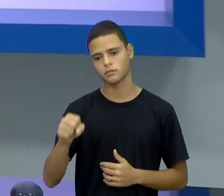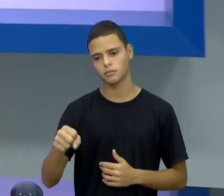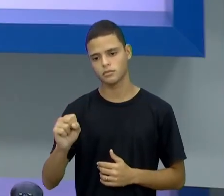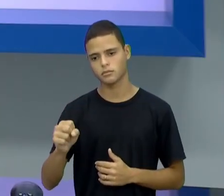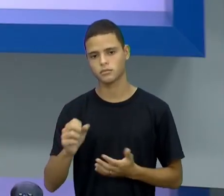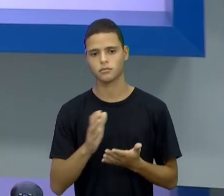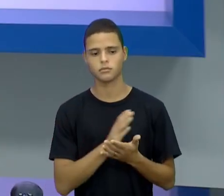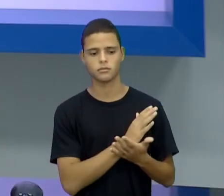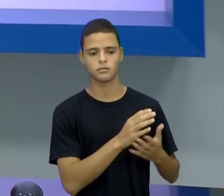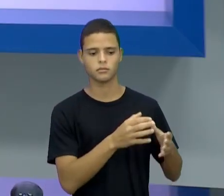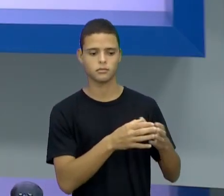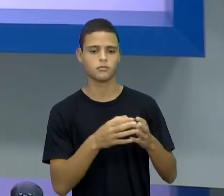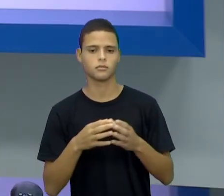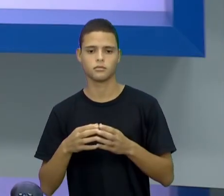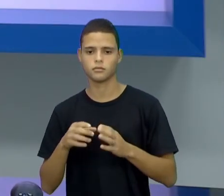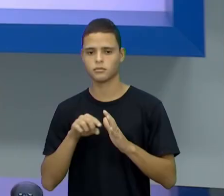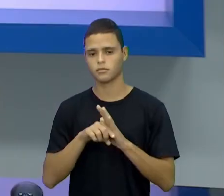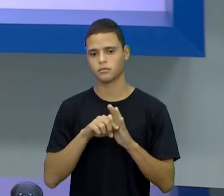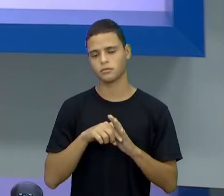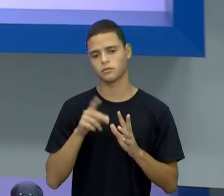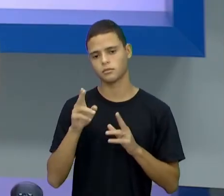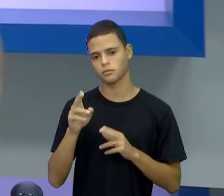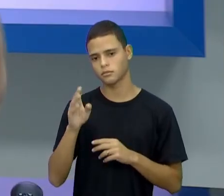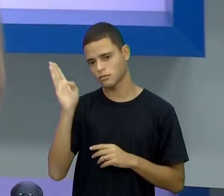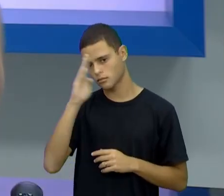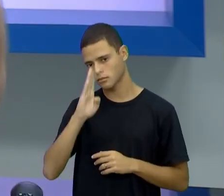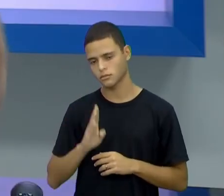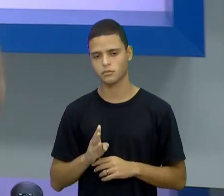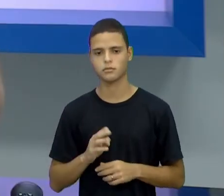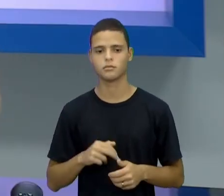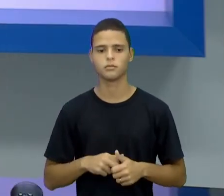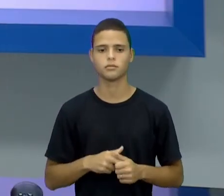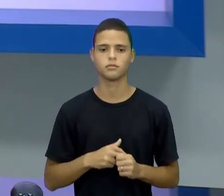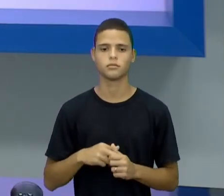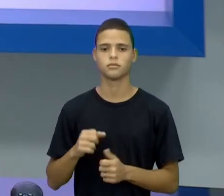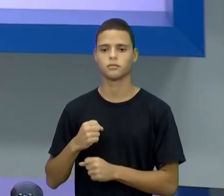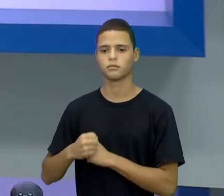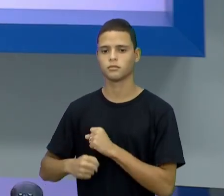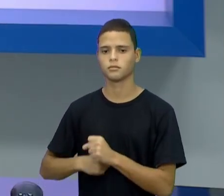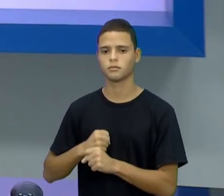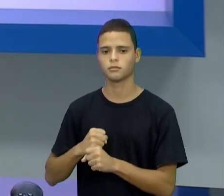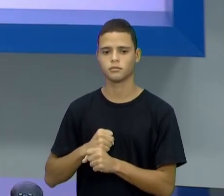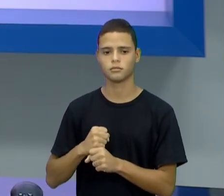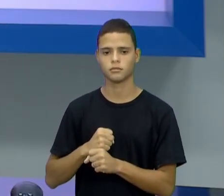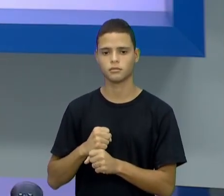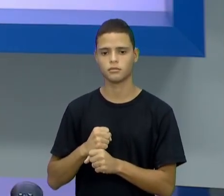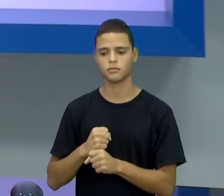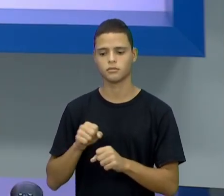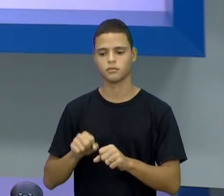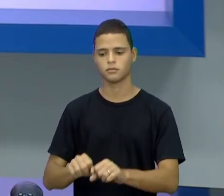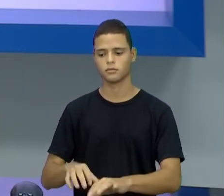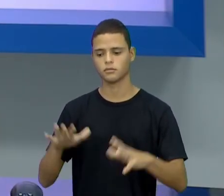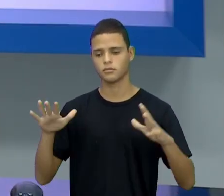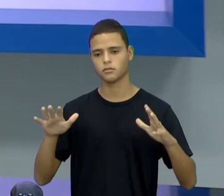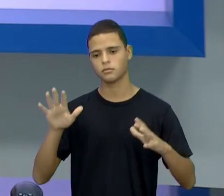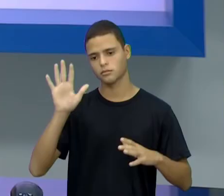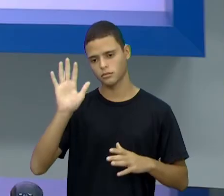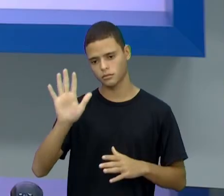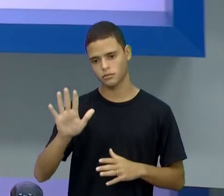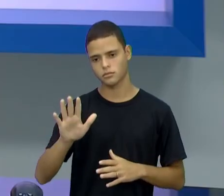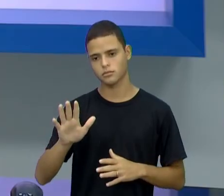introduzir bases científicas como o Brasil tem, né? Recentemente, aí, uns anos atrás, explodiu, né? Mas já construíram e